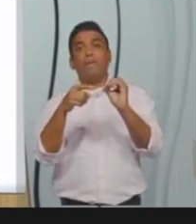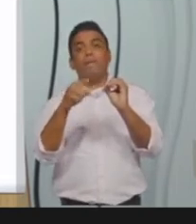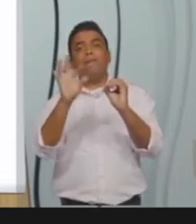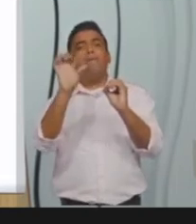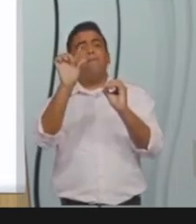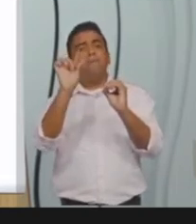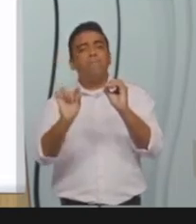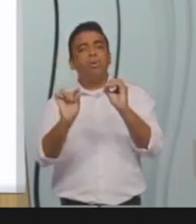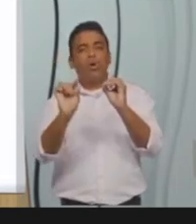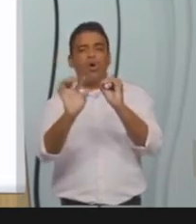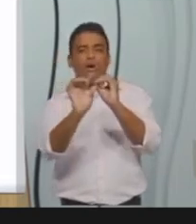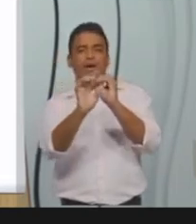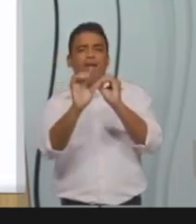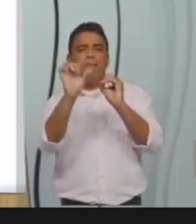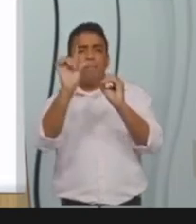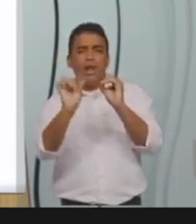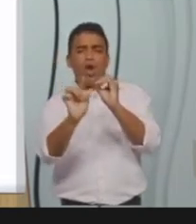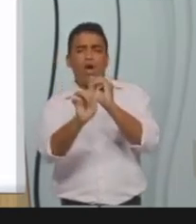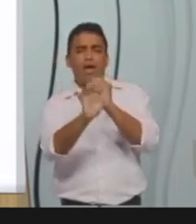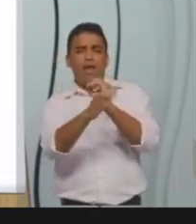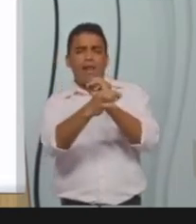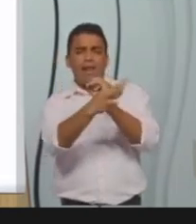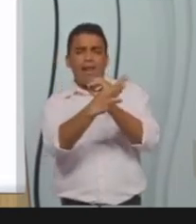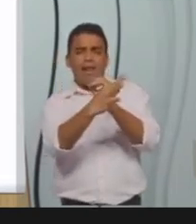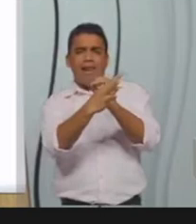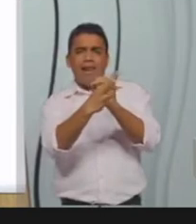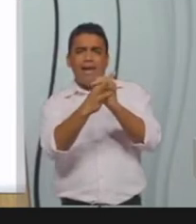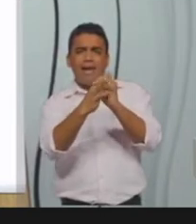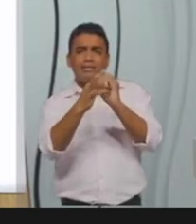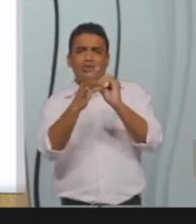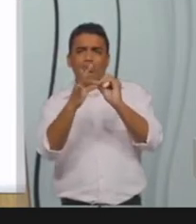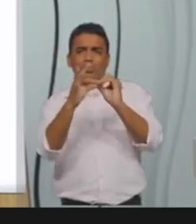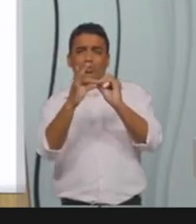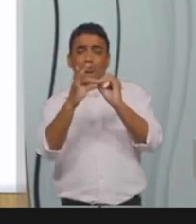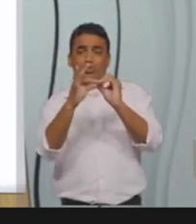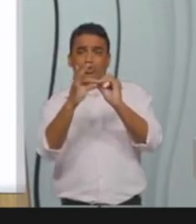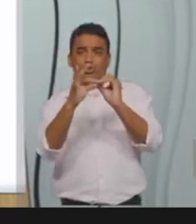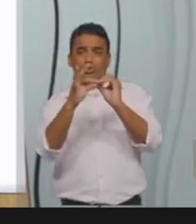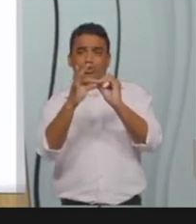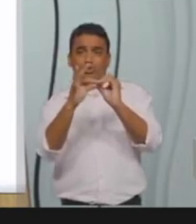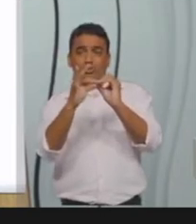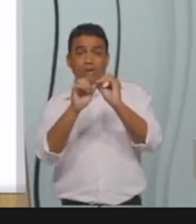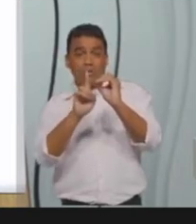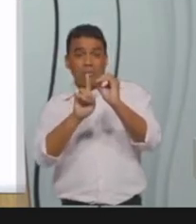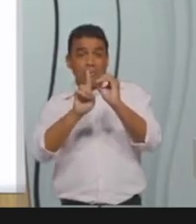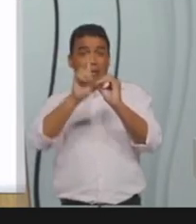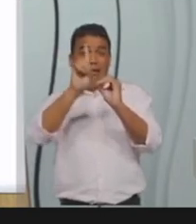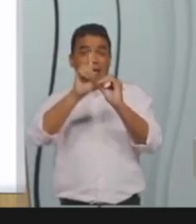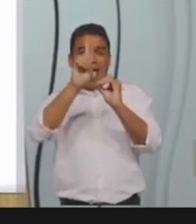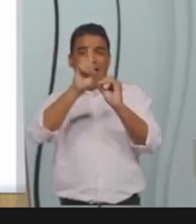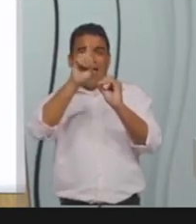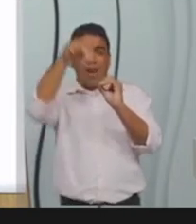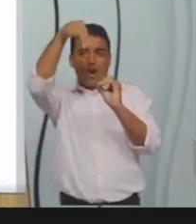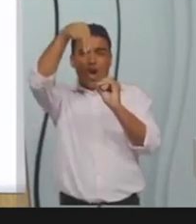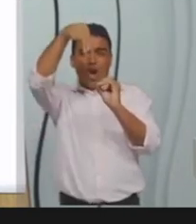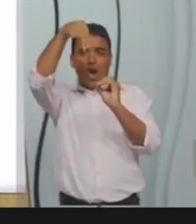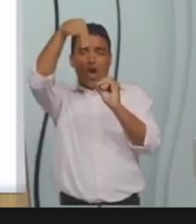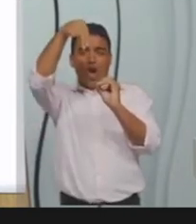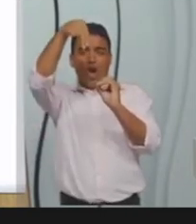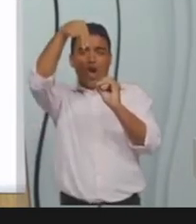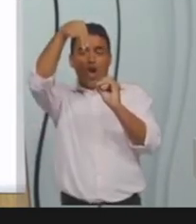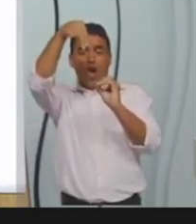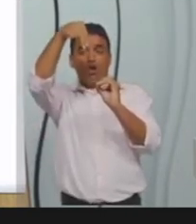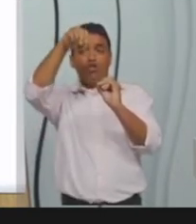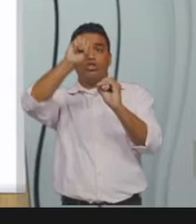latitude. Quanto mais longe do Equador, tanto em direção ao norte, quanto